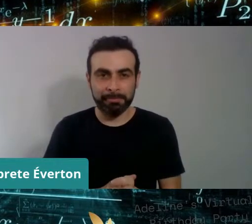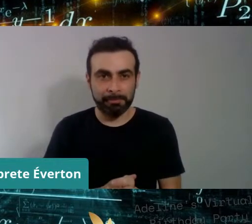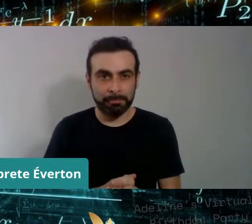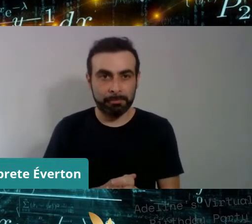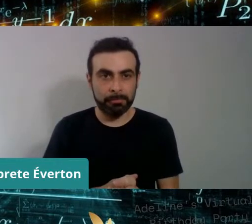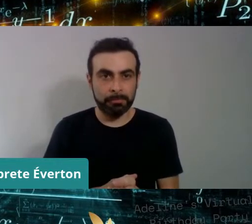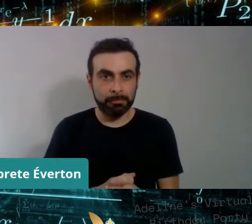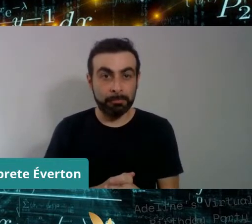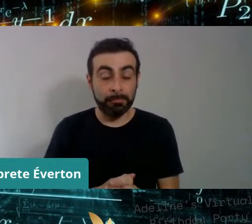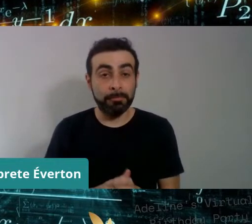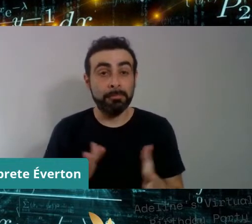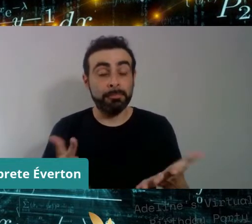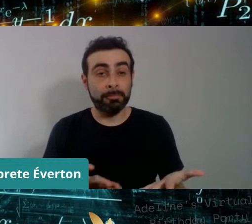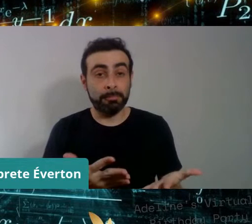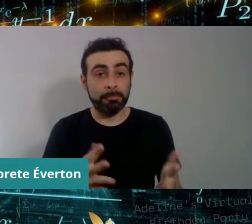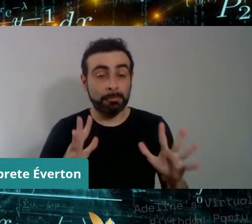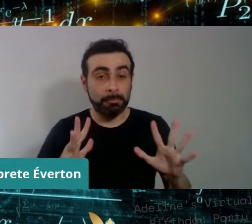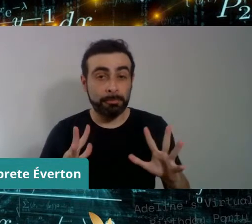Pessoal,